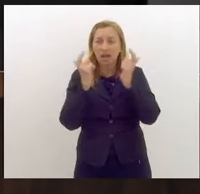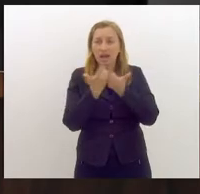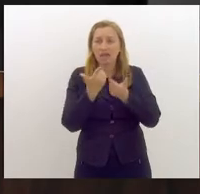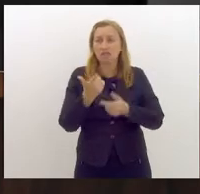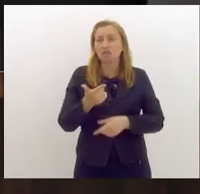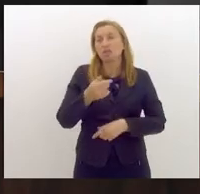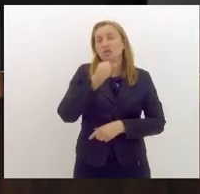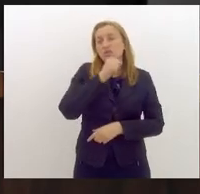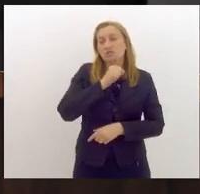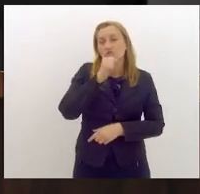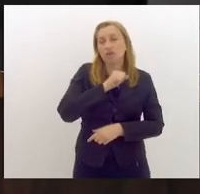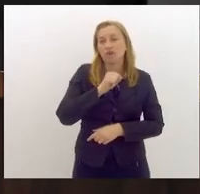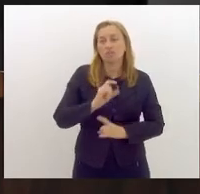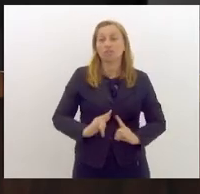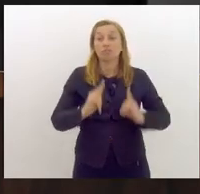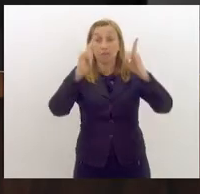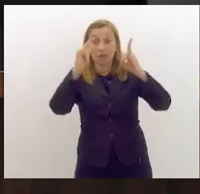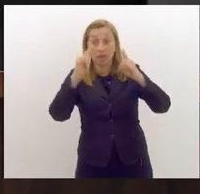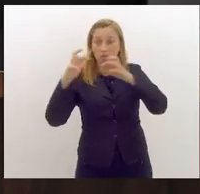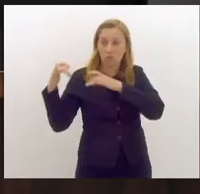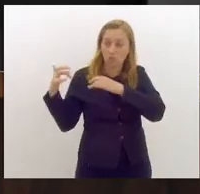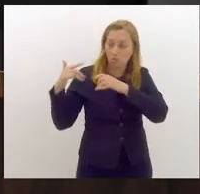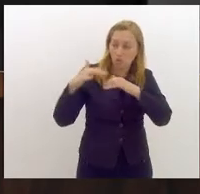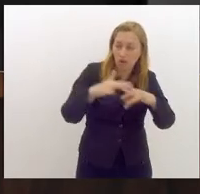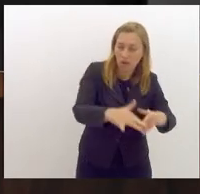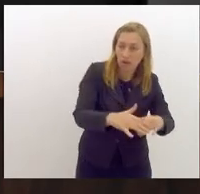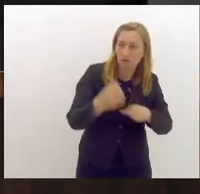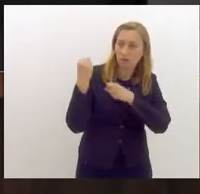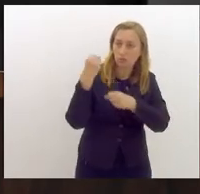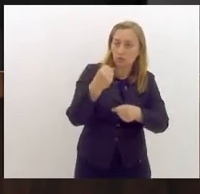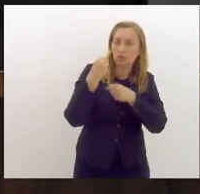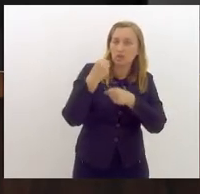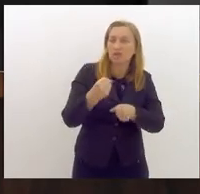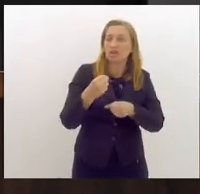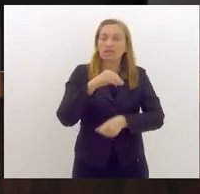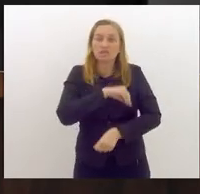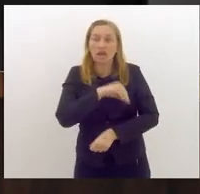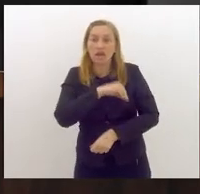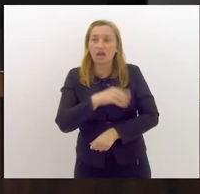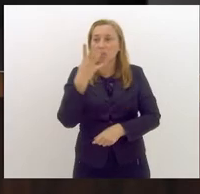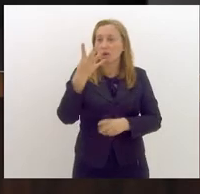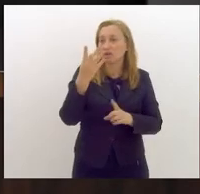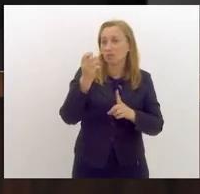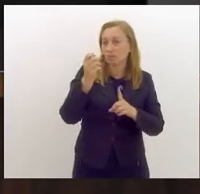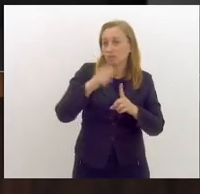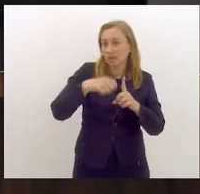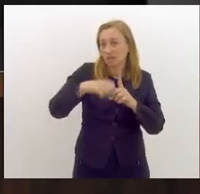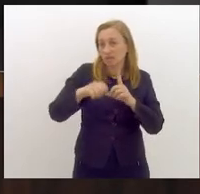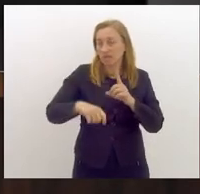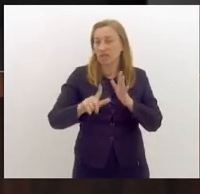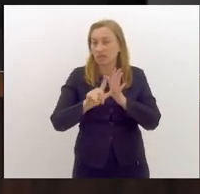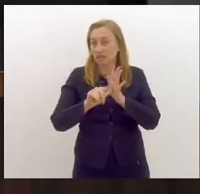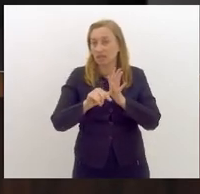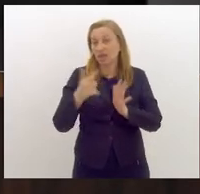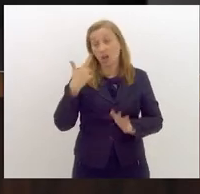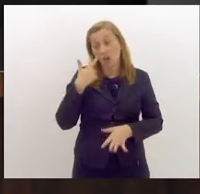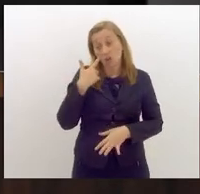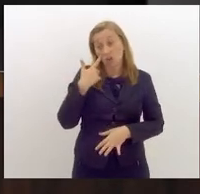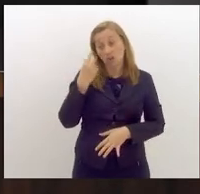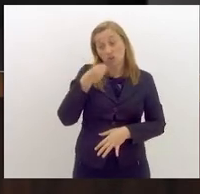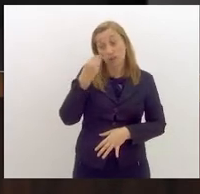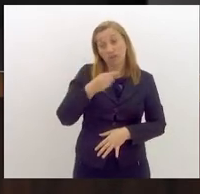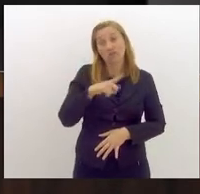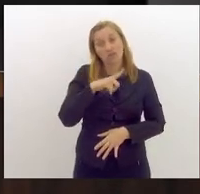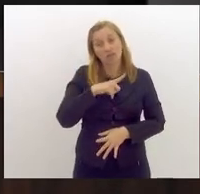com Invasão com salário de quatro meses atrasados então eu eu vivi isso espero que a gente nunca mais